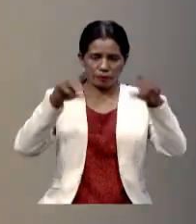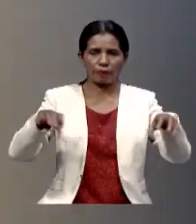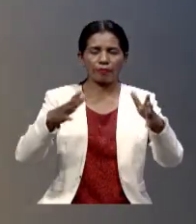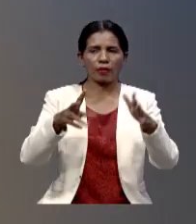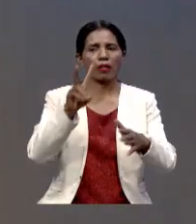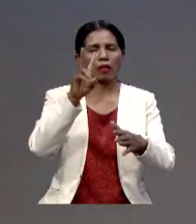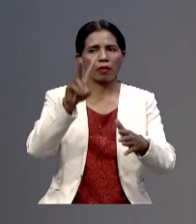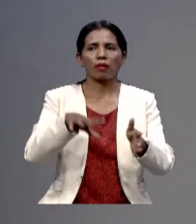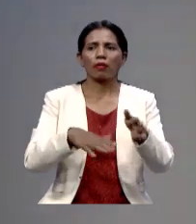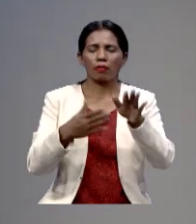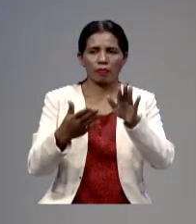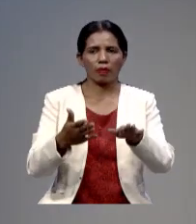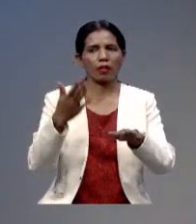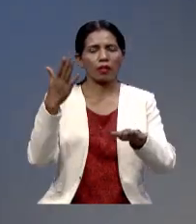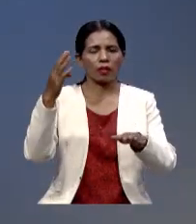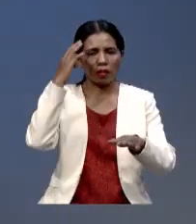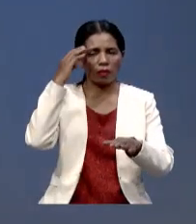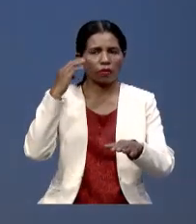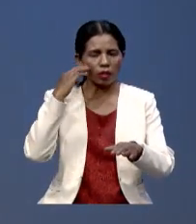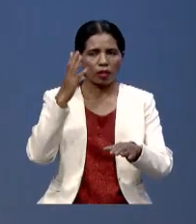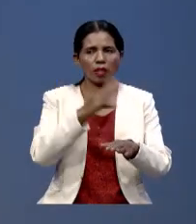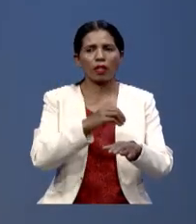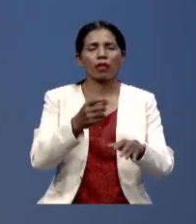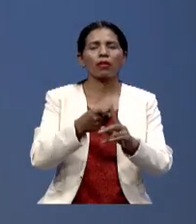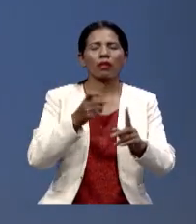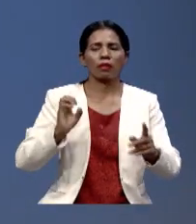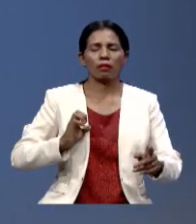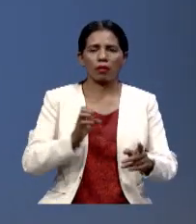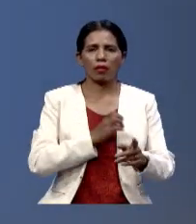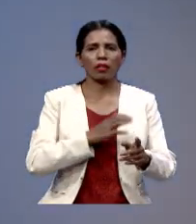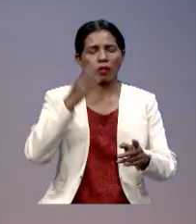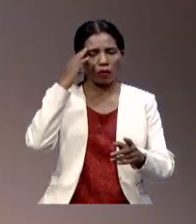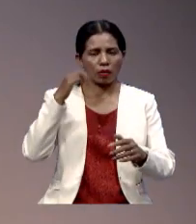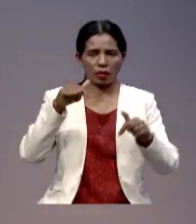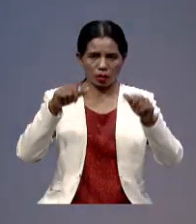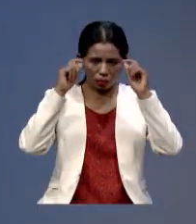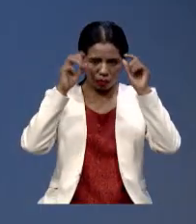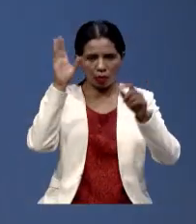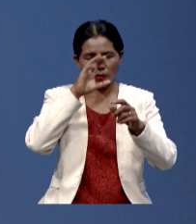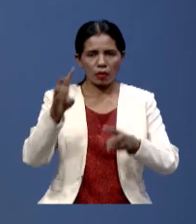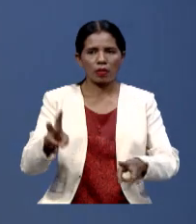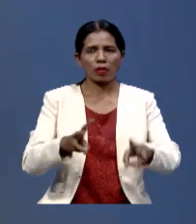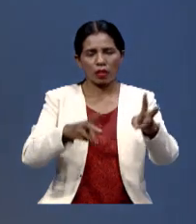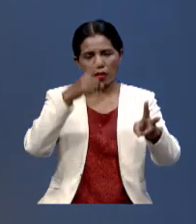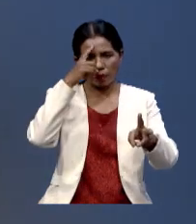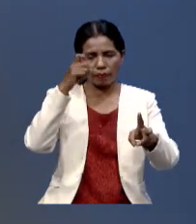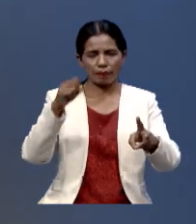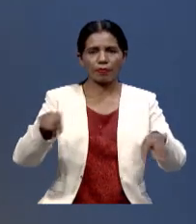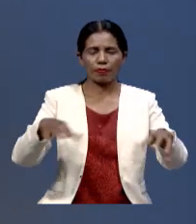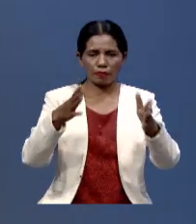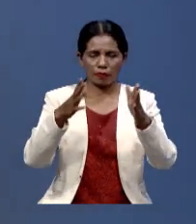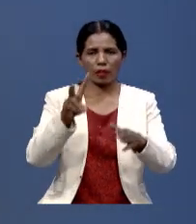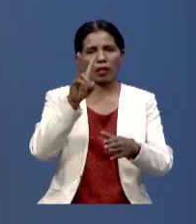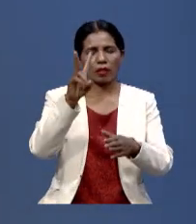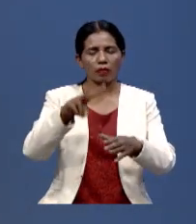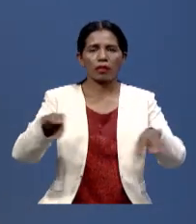na ingrua nebe mak la convida i Korea Sul parte embaixada Korea i Timor Leste se buka dalan tamba durante ne trabalhador na ingrua